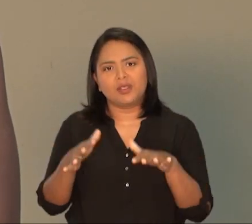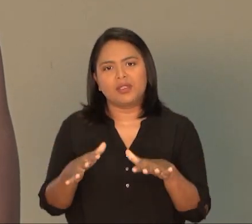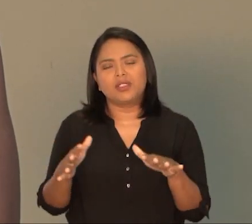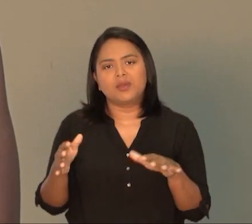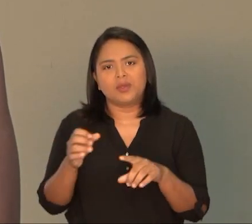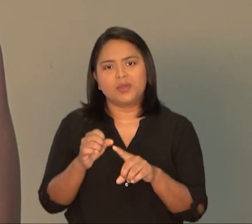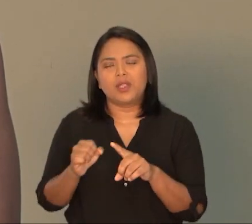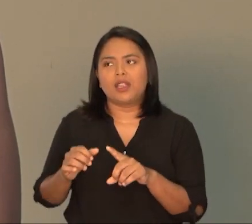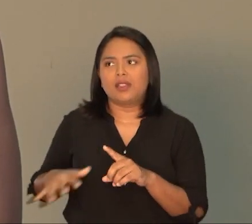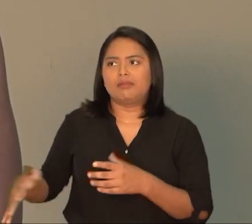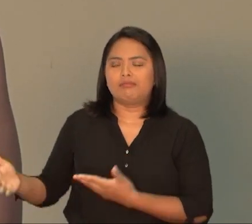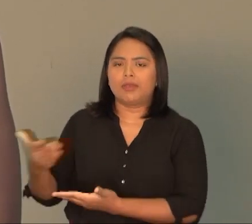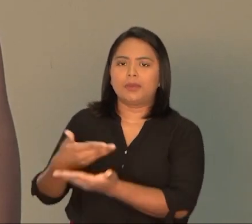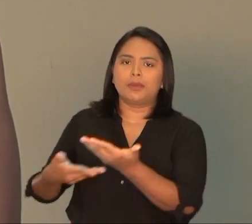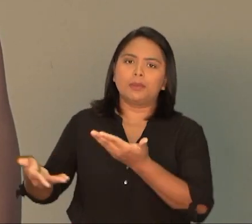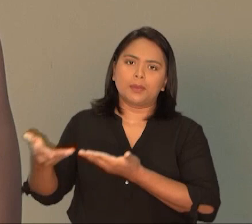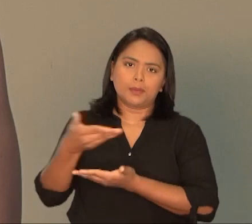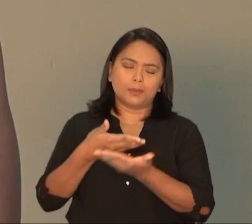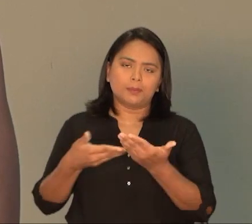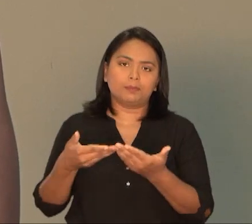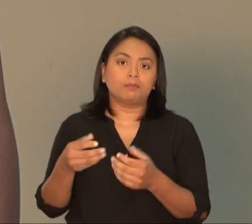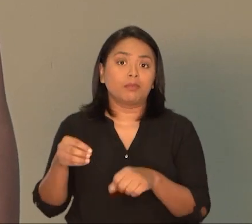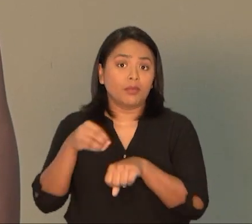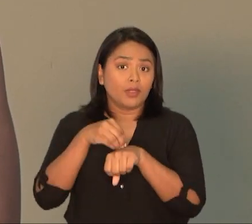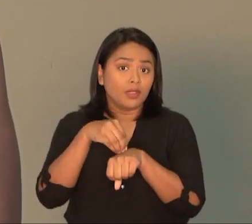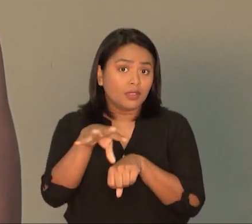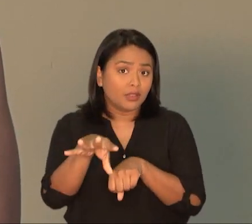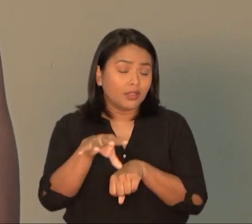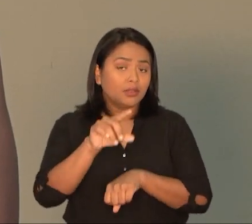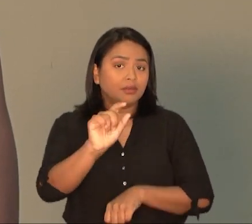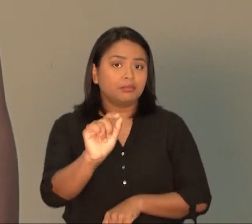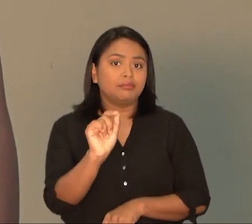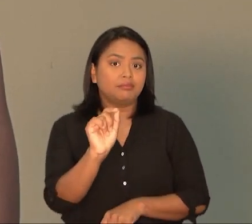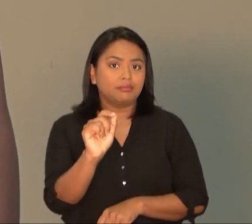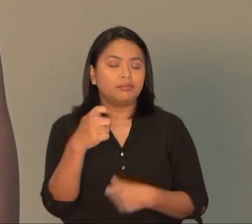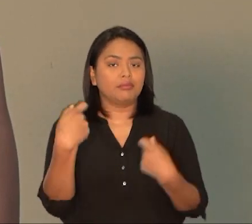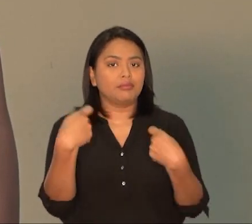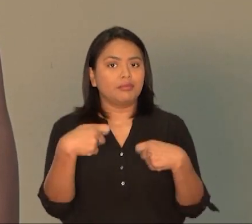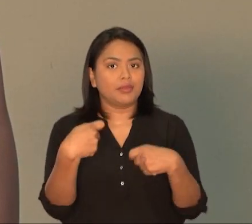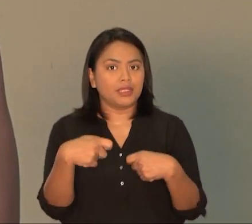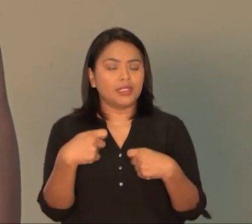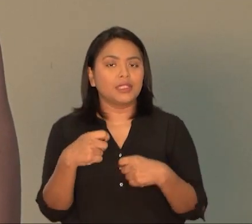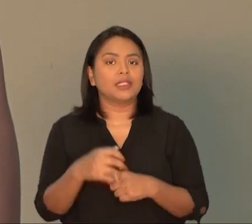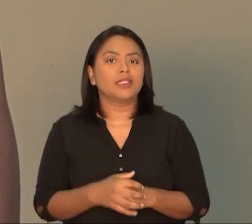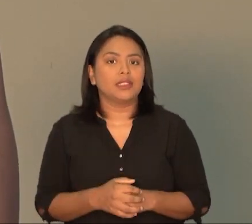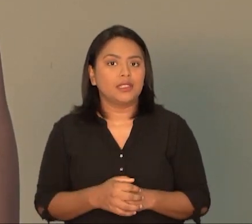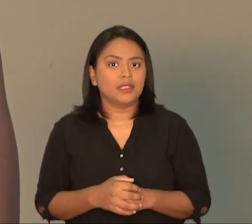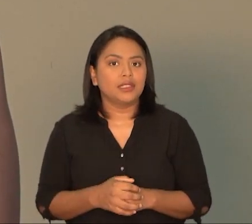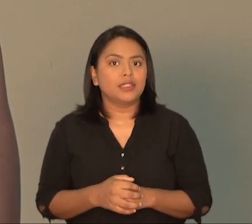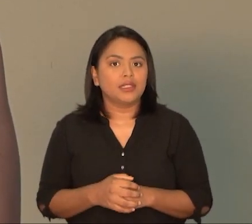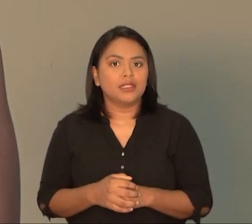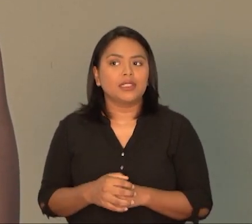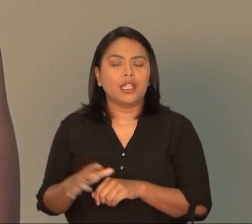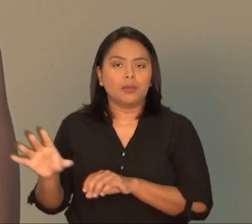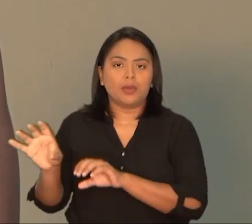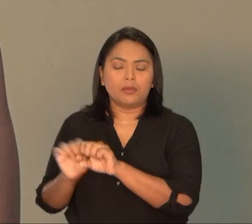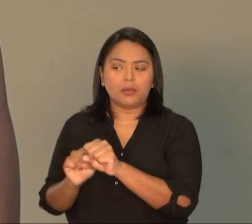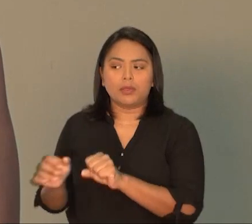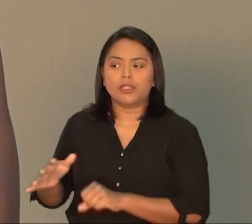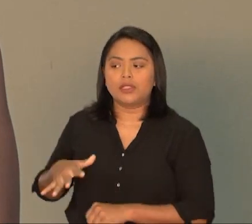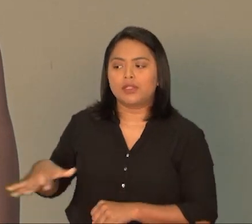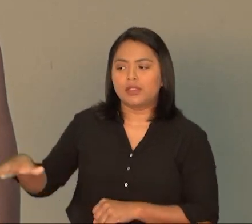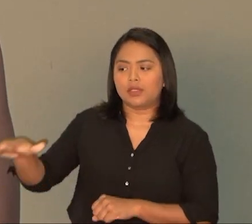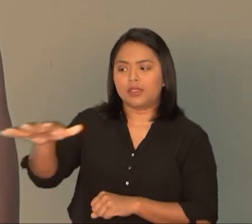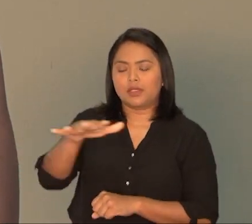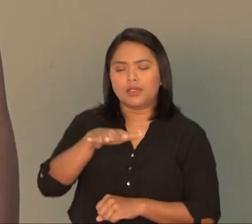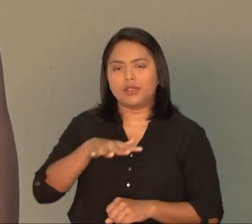de socialização. Então, a dica que eu dou é que seja feito um trabalho com todas as pessoas